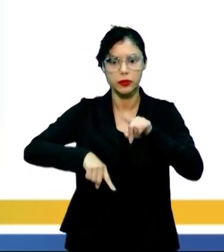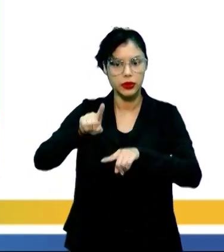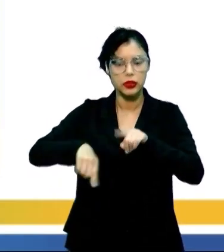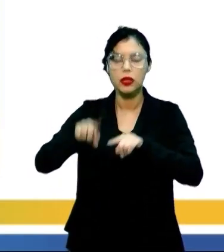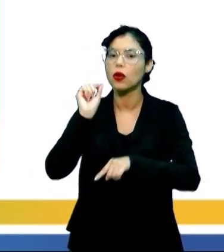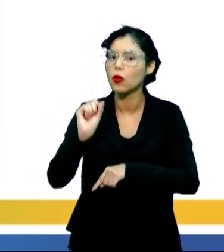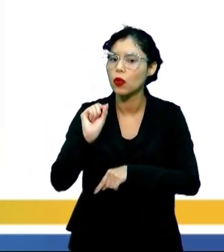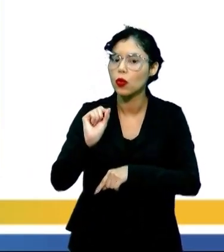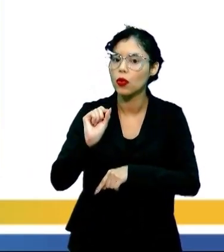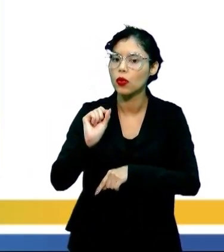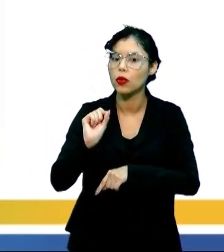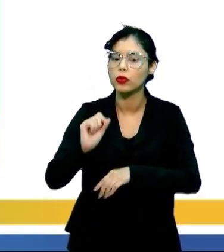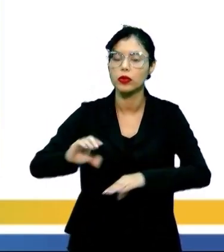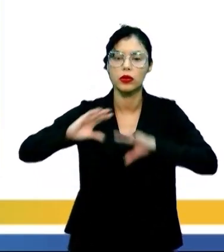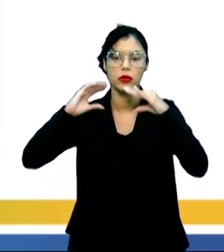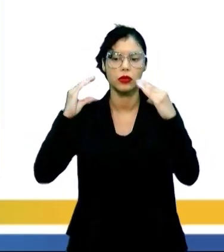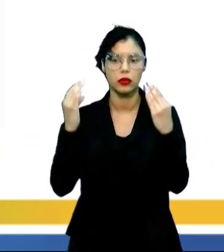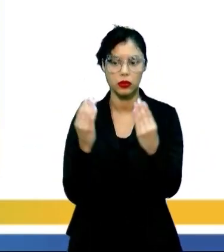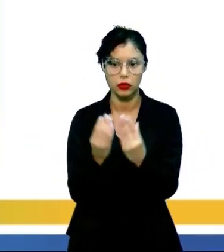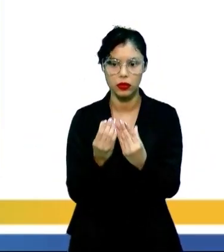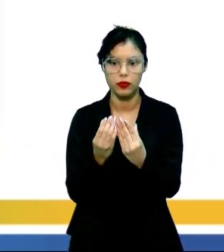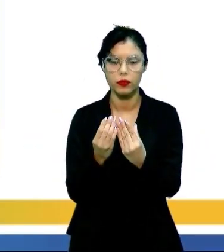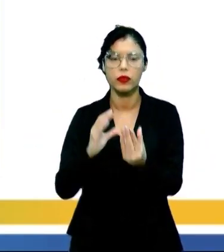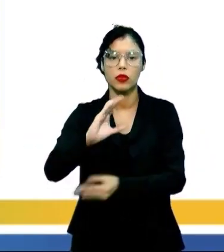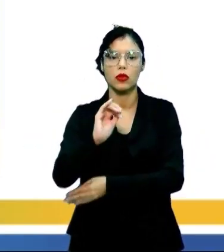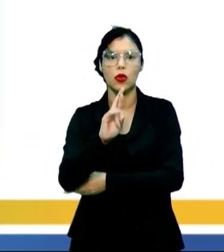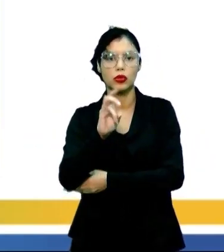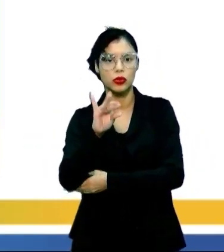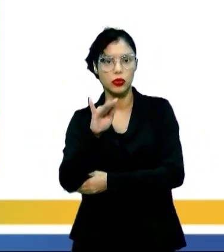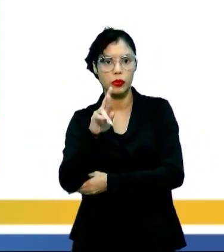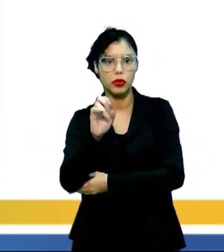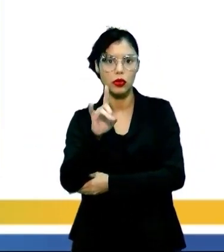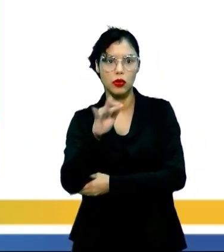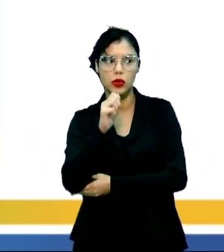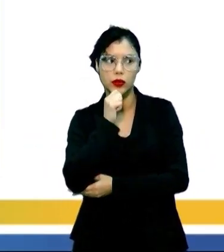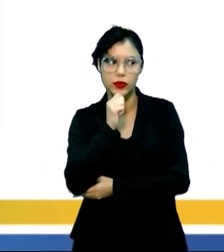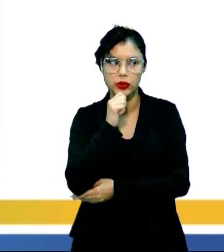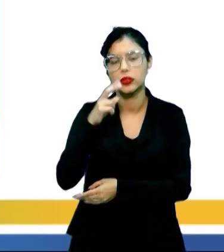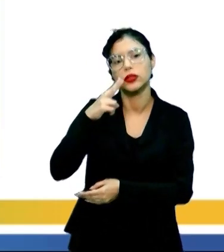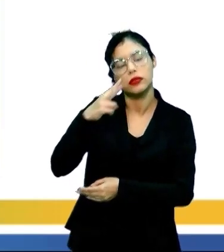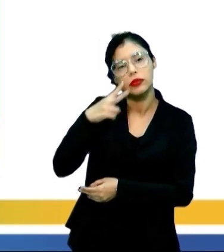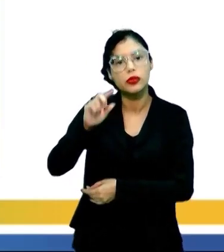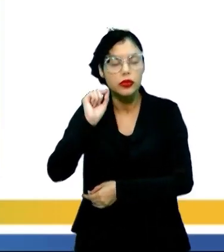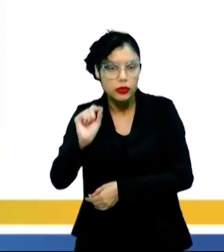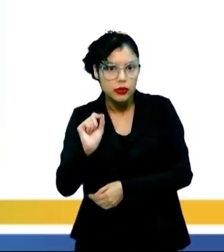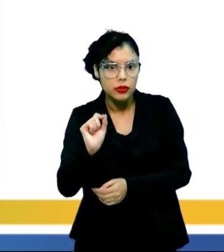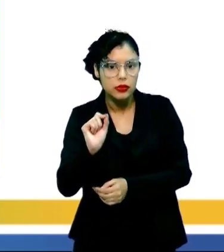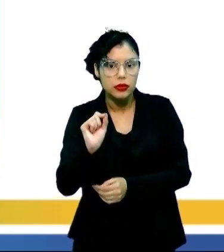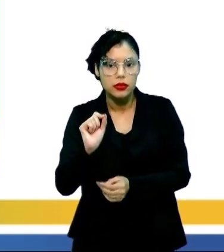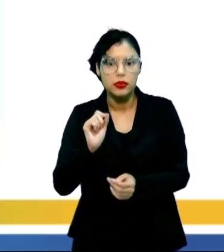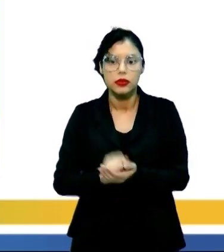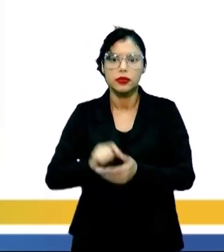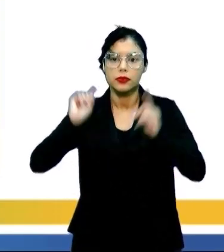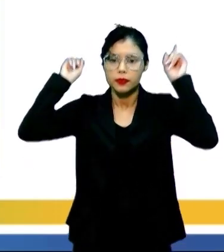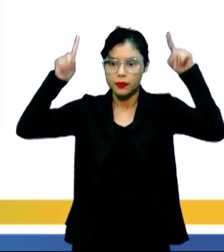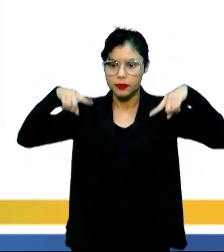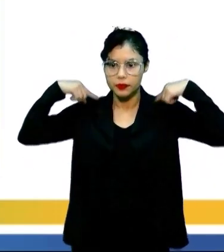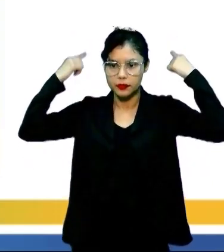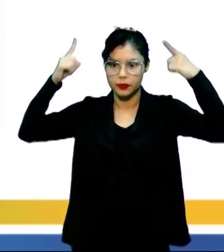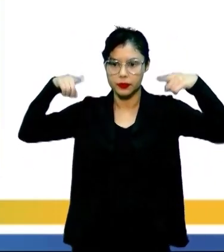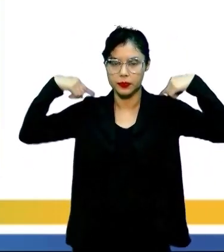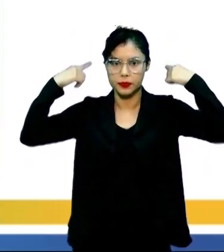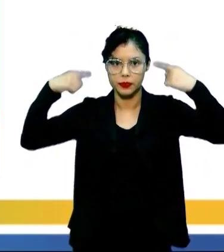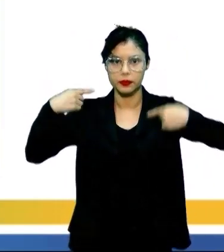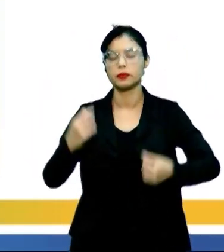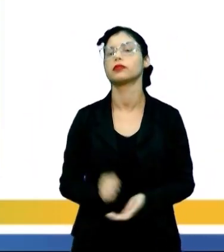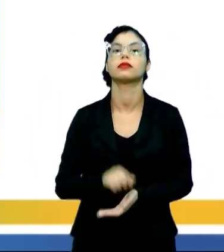orgânica, vai servir para os seres consumidores. Aí no desenho nós vemos um carneirinho aí,